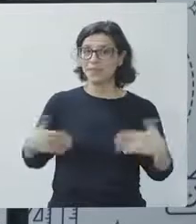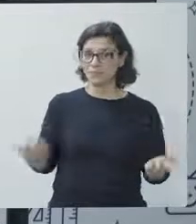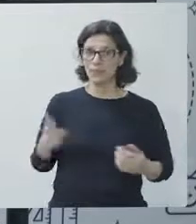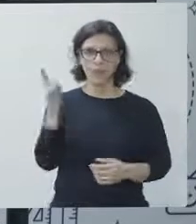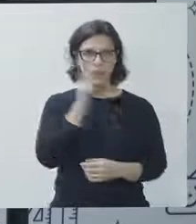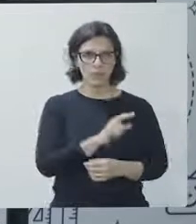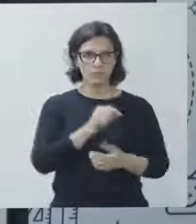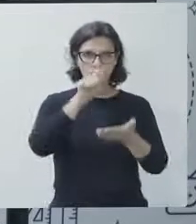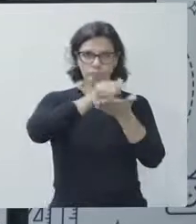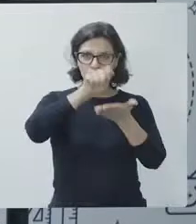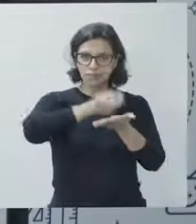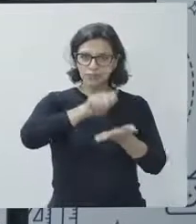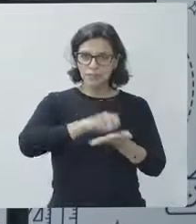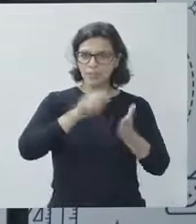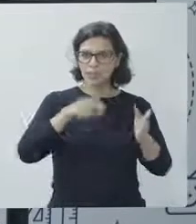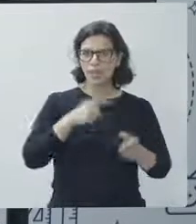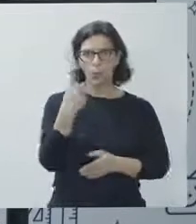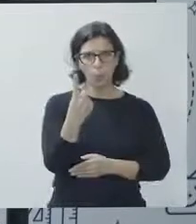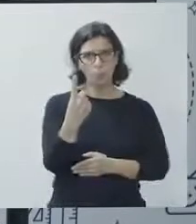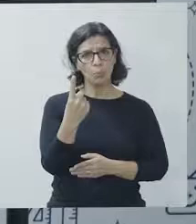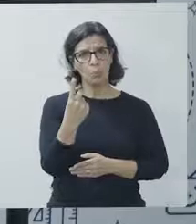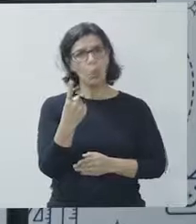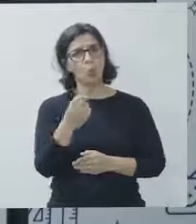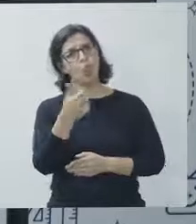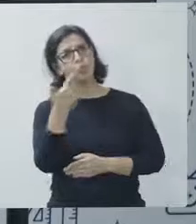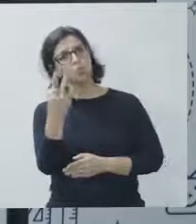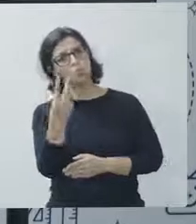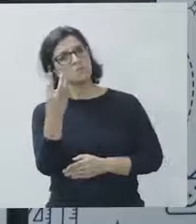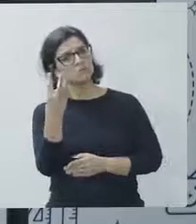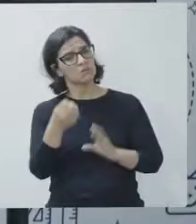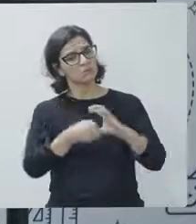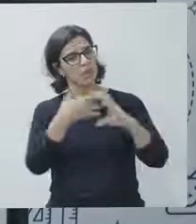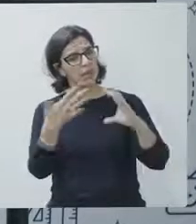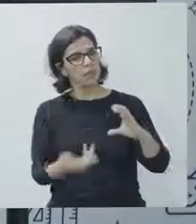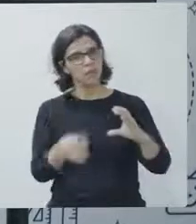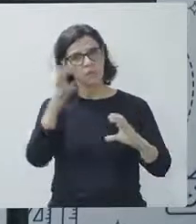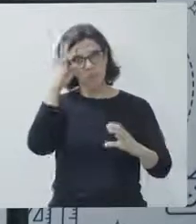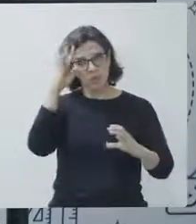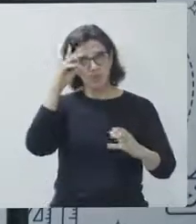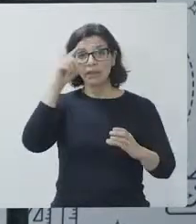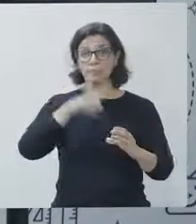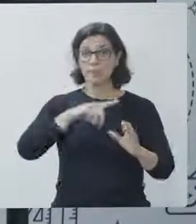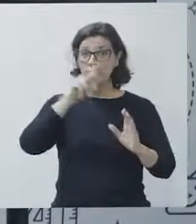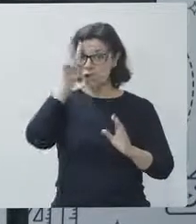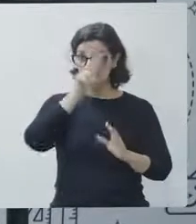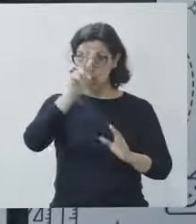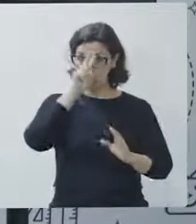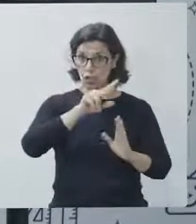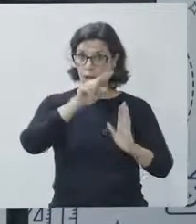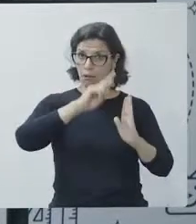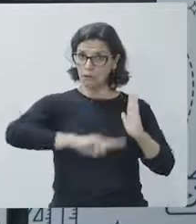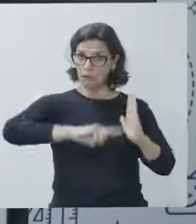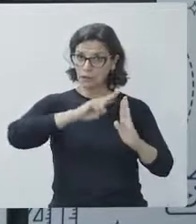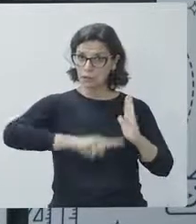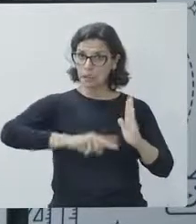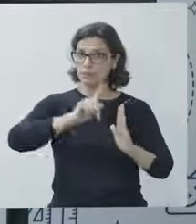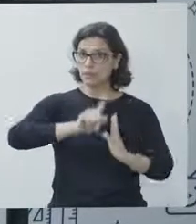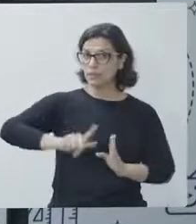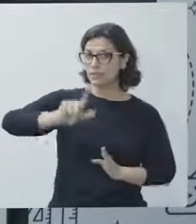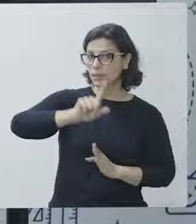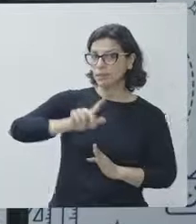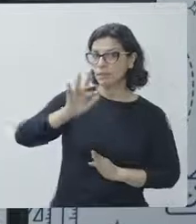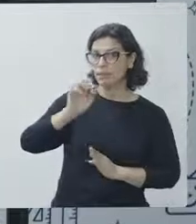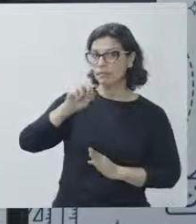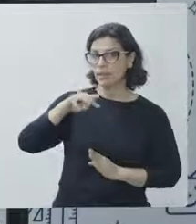Então, conseguiu colocar aí uma ou mais características que você imagina que deva ter ali no texto de literatura